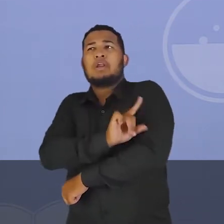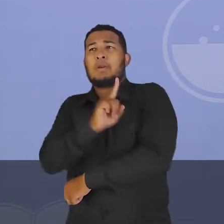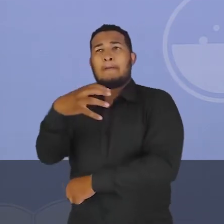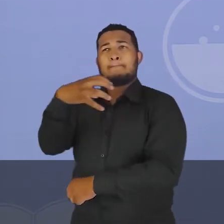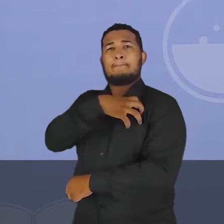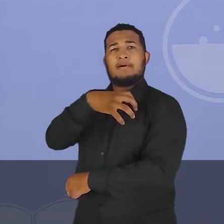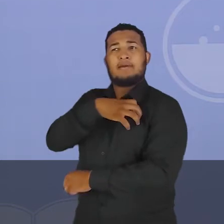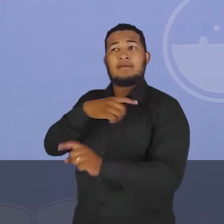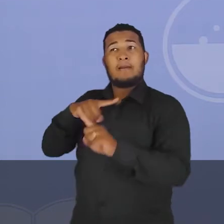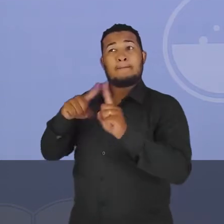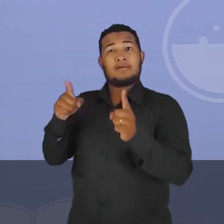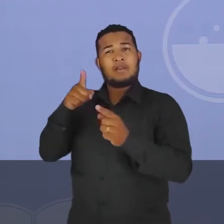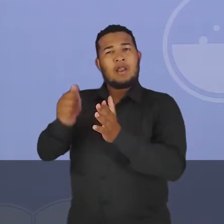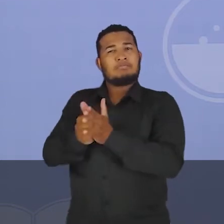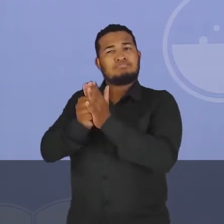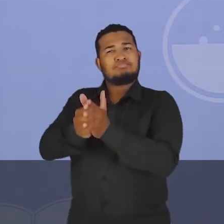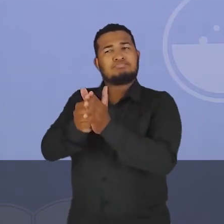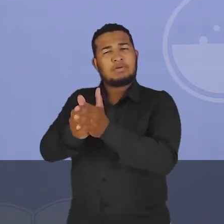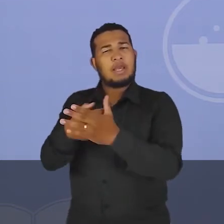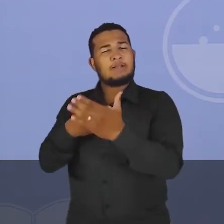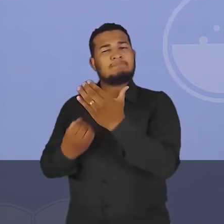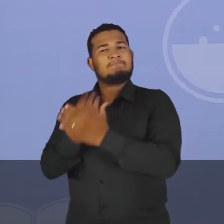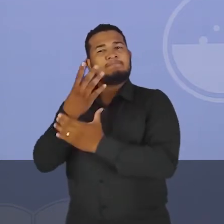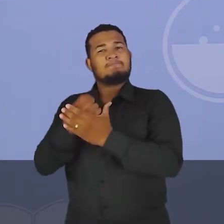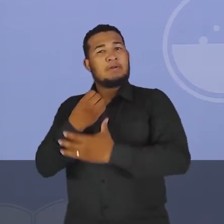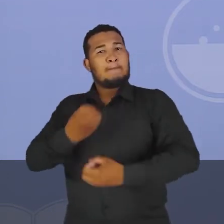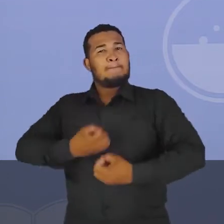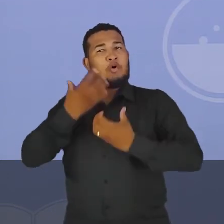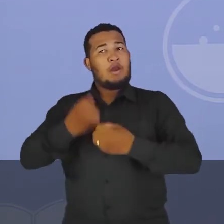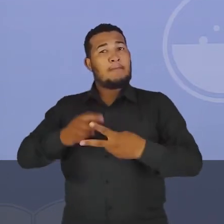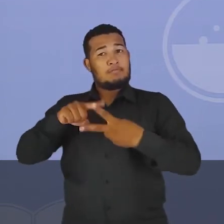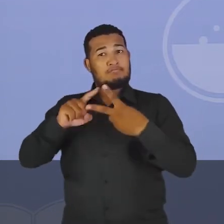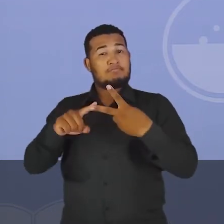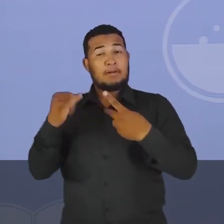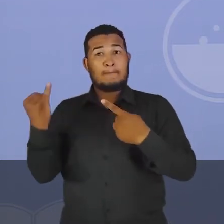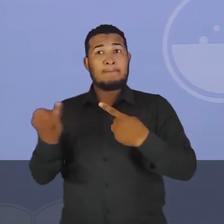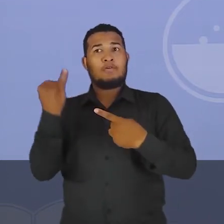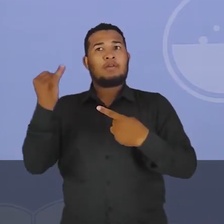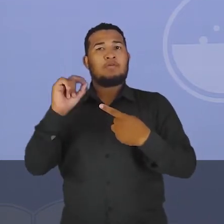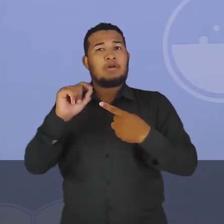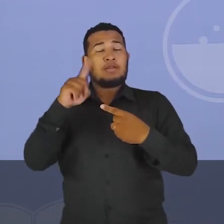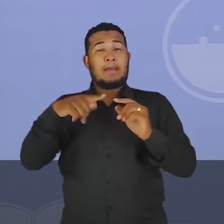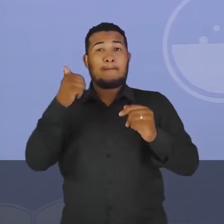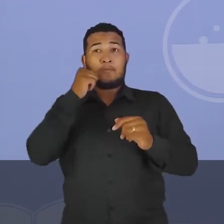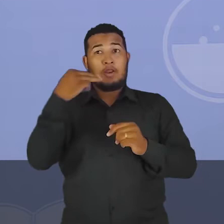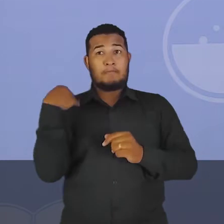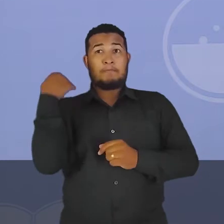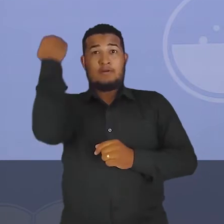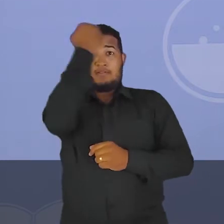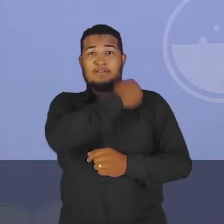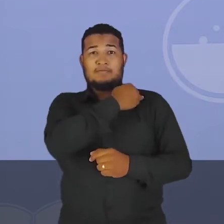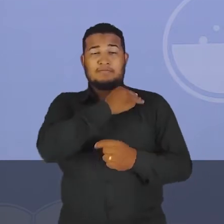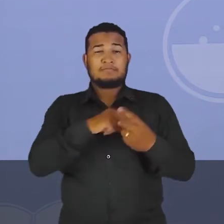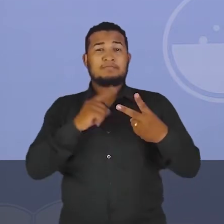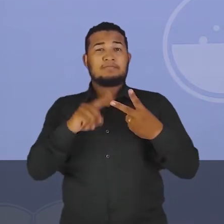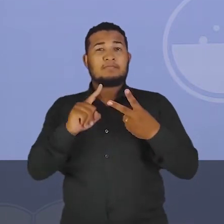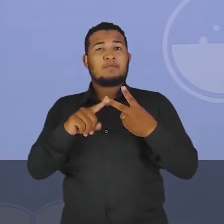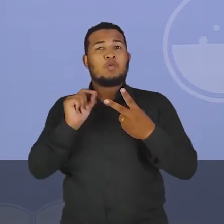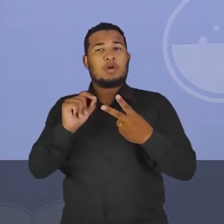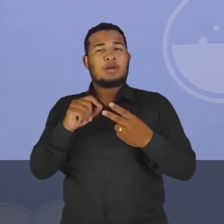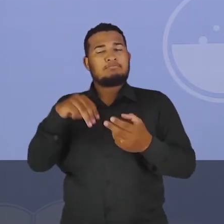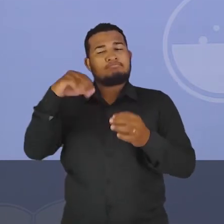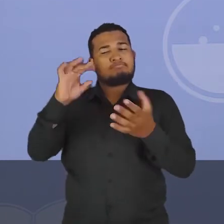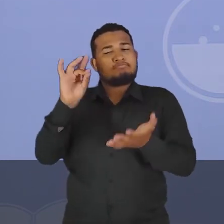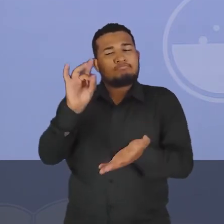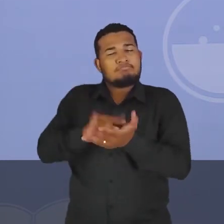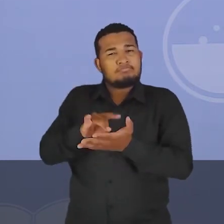Heritiba que ele escreveu 2 poemas muito interessantes. O primeiro é da Santa Virgem Maria, Mãe de Deus, e o outro é dos Feitos de Mendes